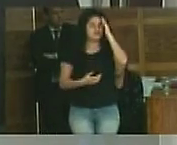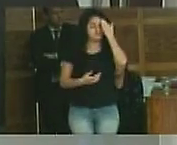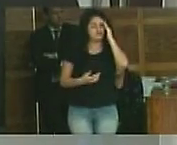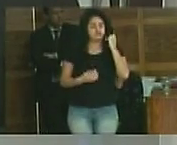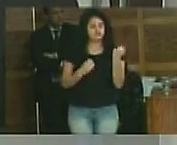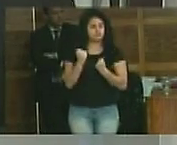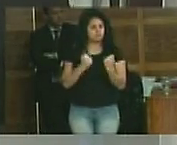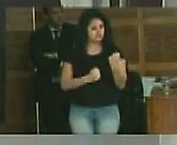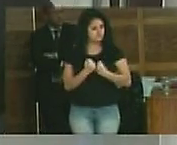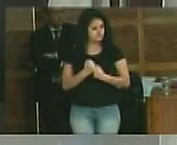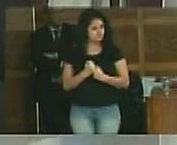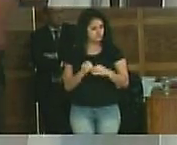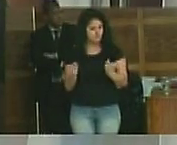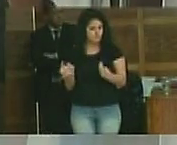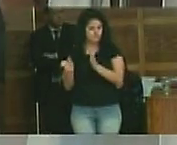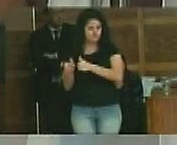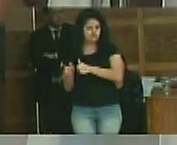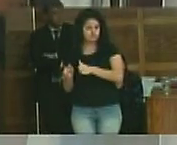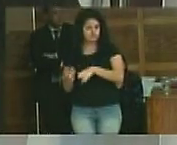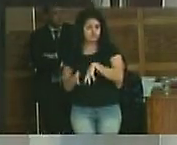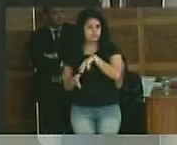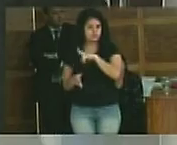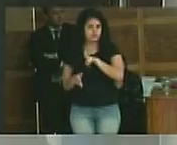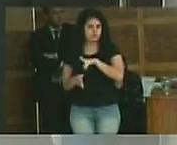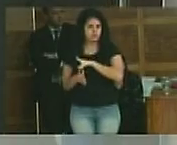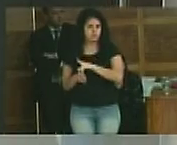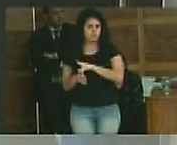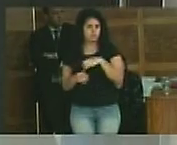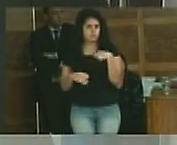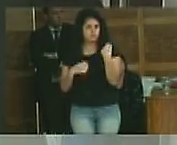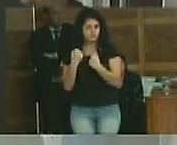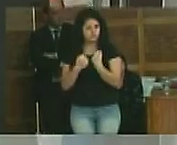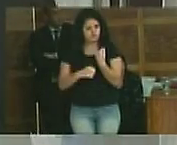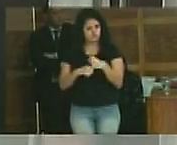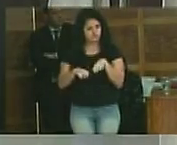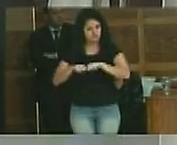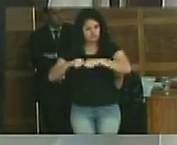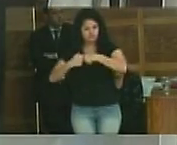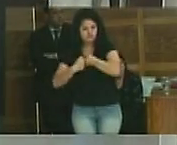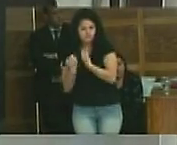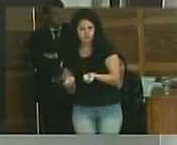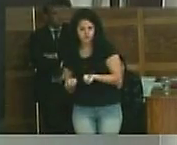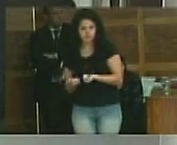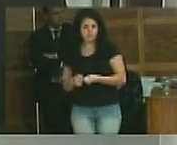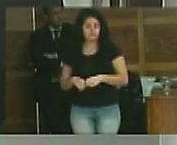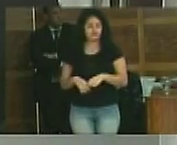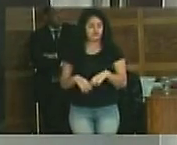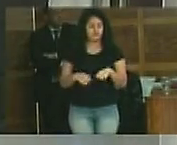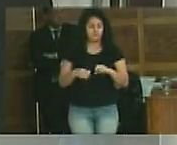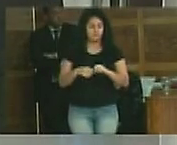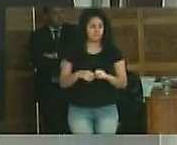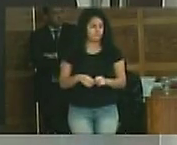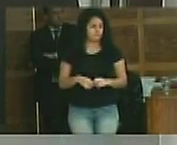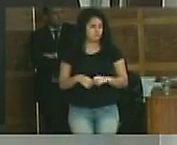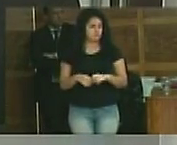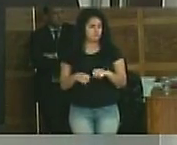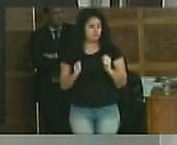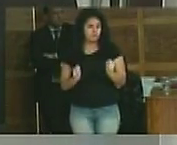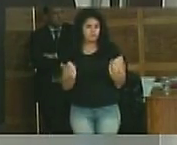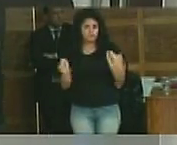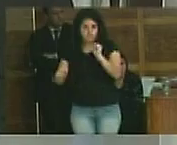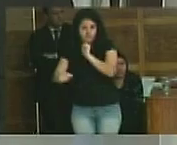canteiro lateral serve para algum veículo que está com mau funcionamento, quebrou, furou pneu,